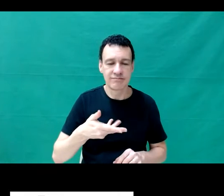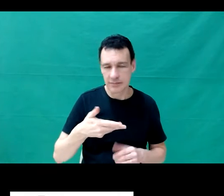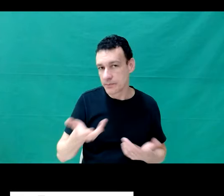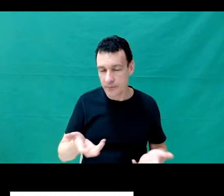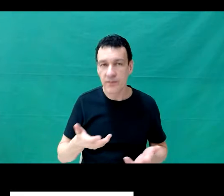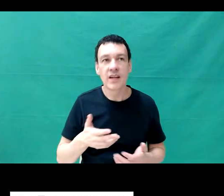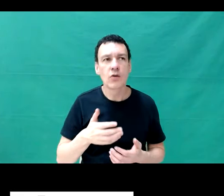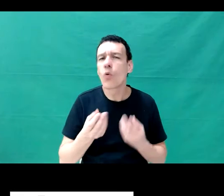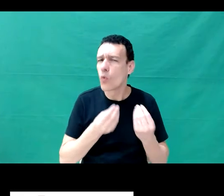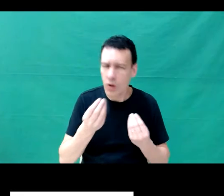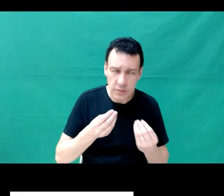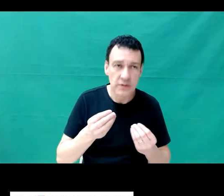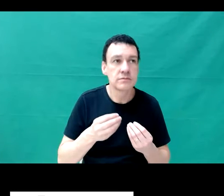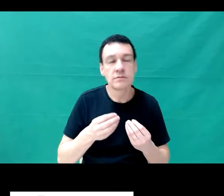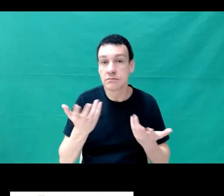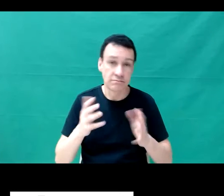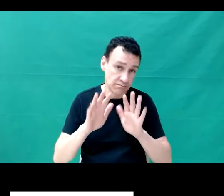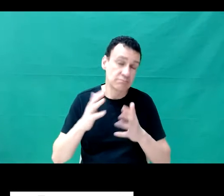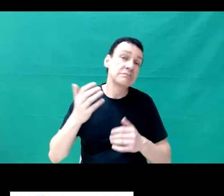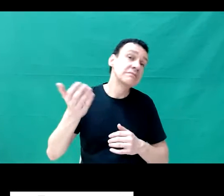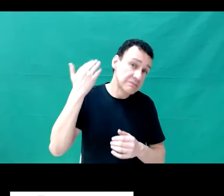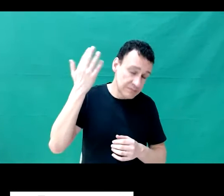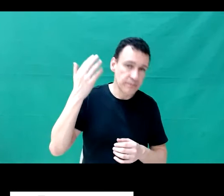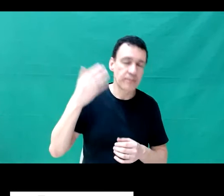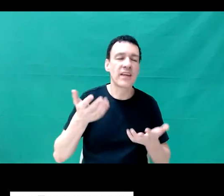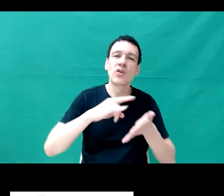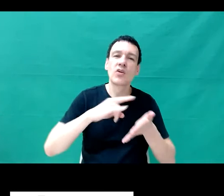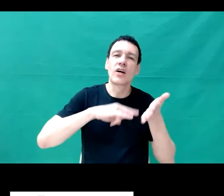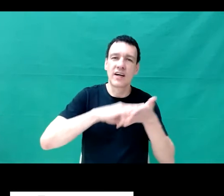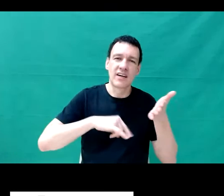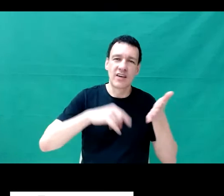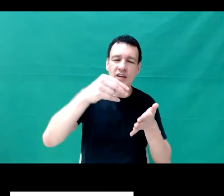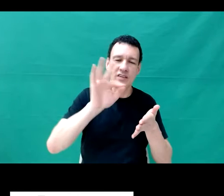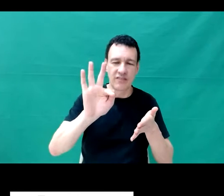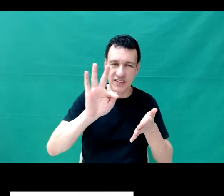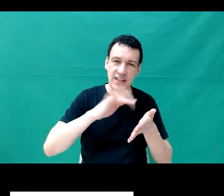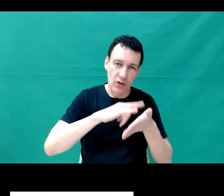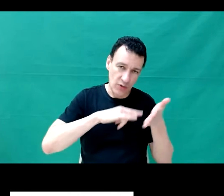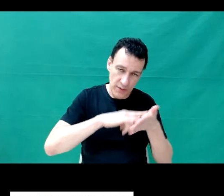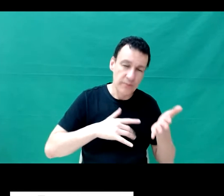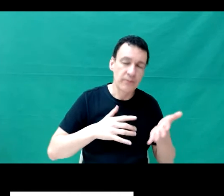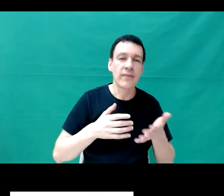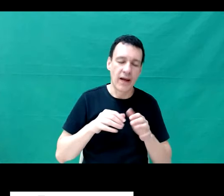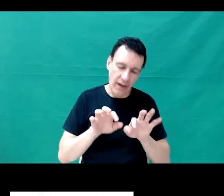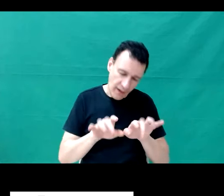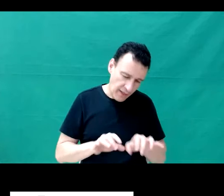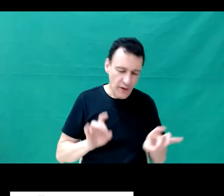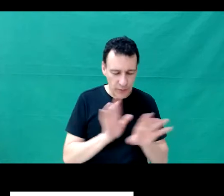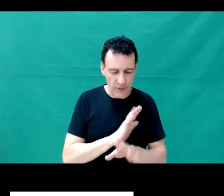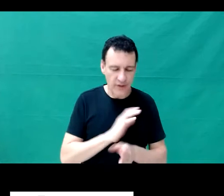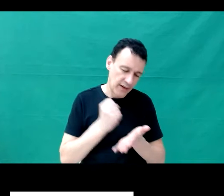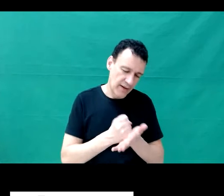vários processos manuais que você ia lá, fazia notas fiscais, enviava para outro lugar, aí esse outro lugar